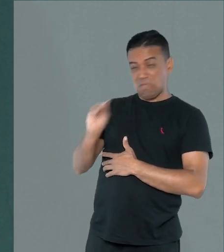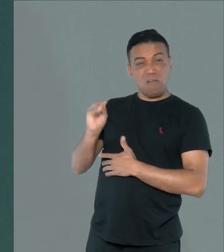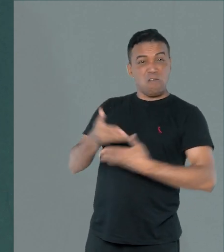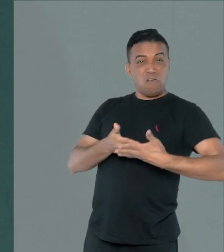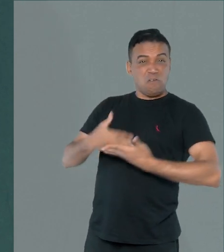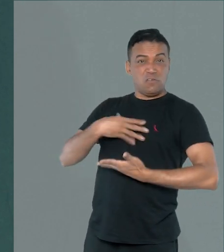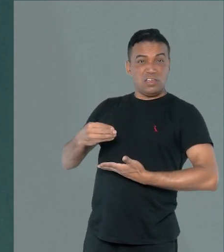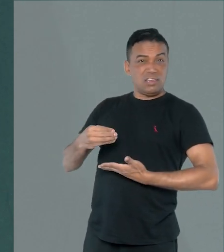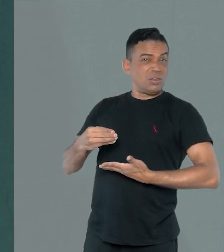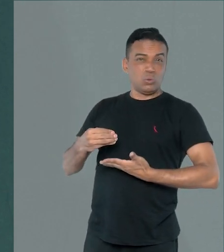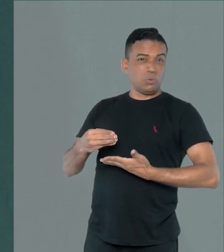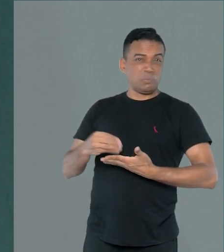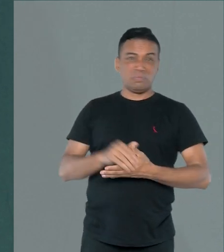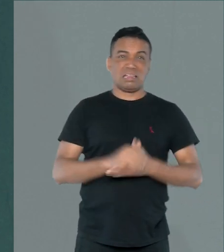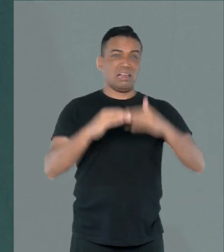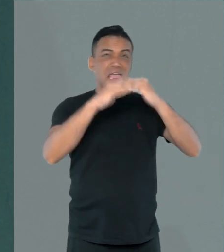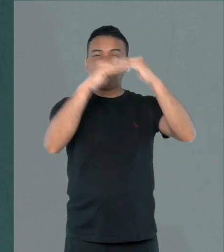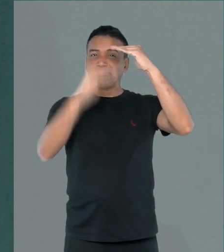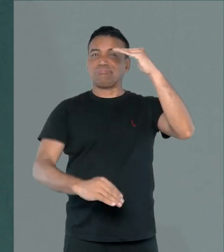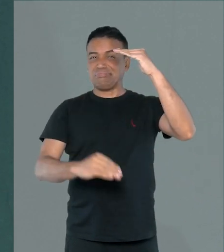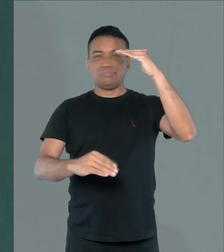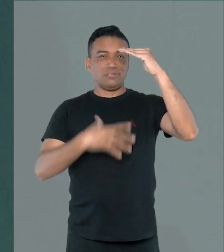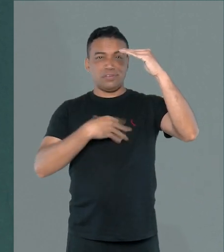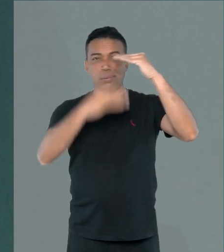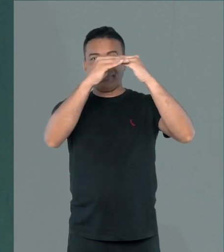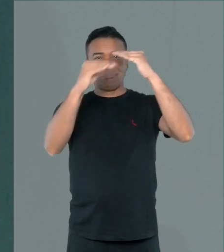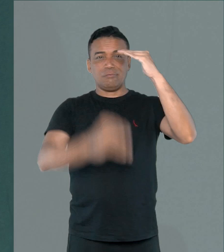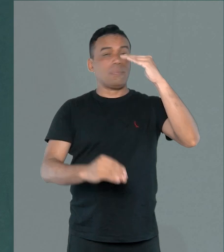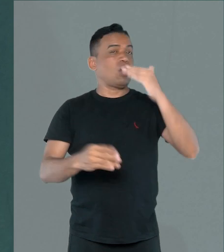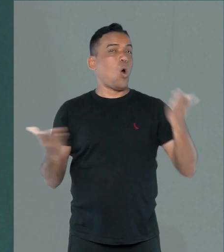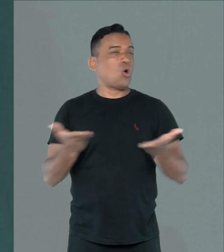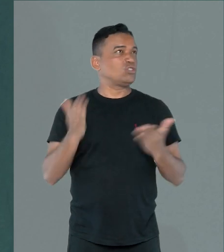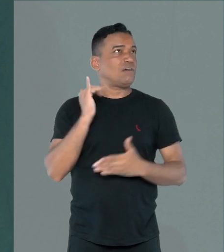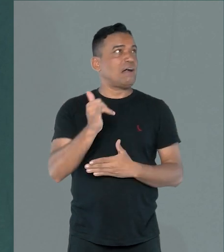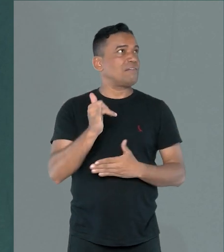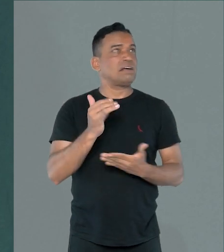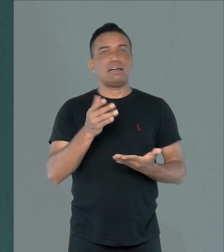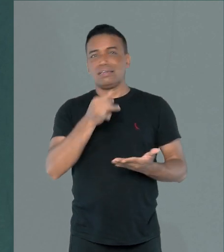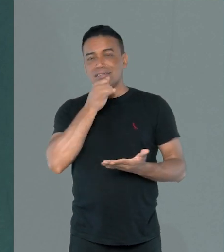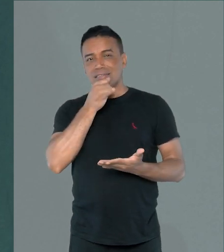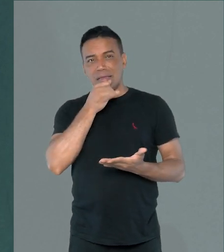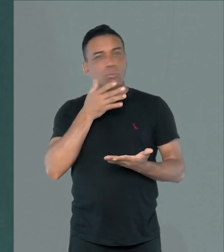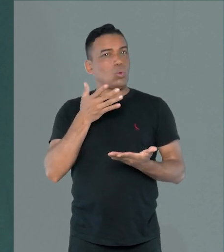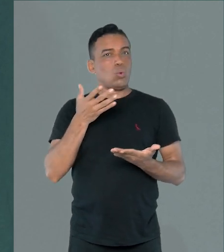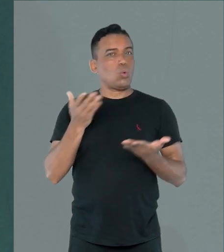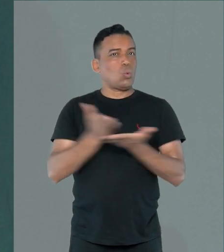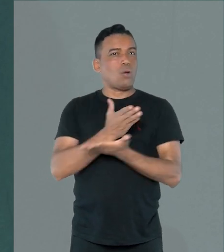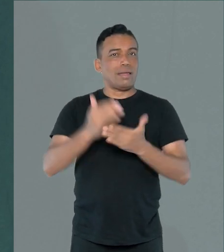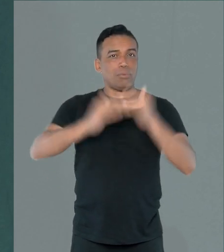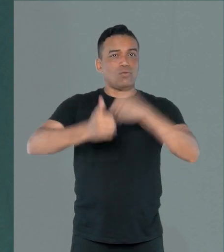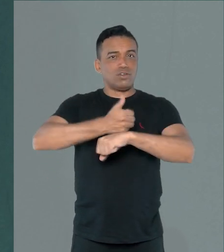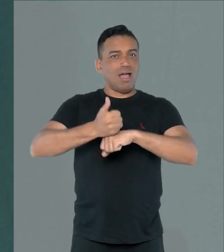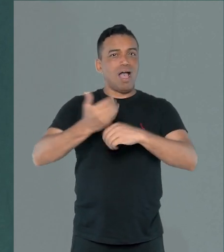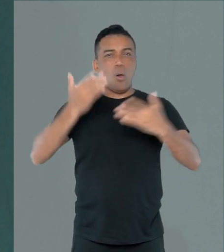é diminuído, esse menino ele é... Hoje nós chamaríamos isso um pouco de... Qualquer psicólogo